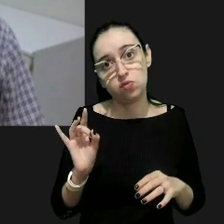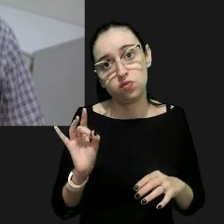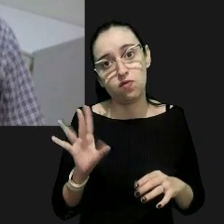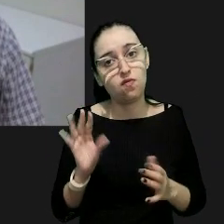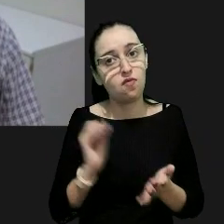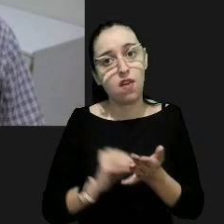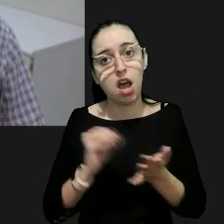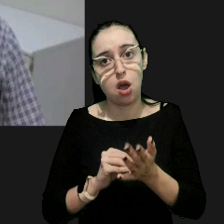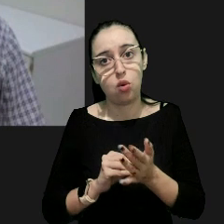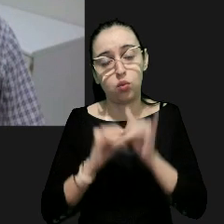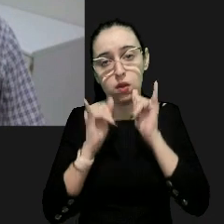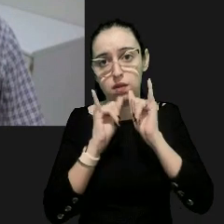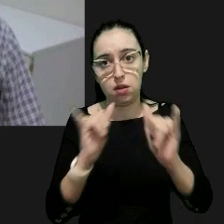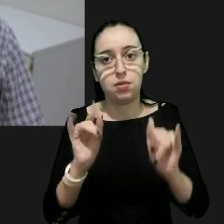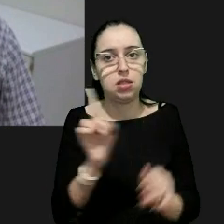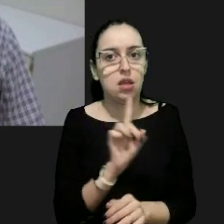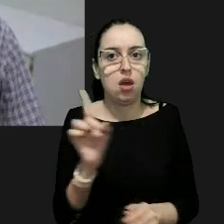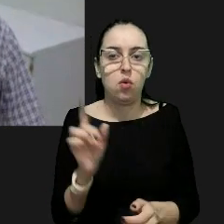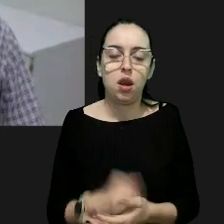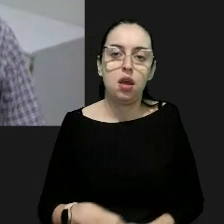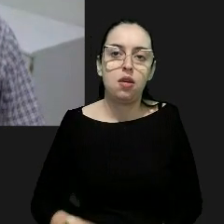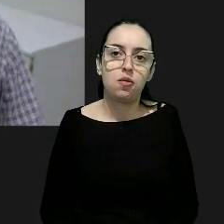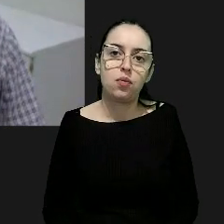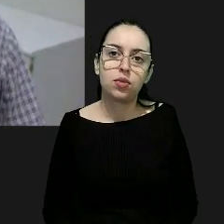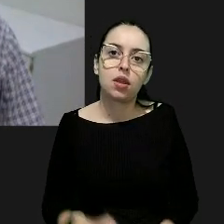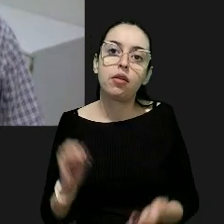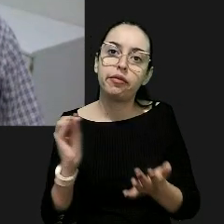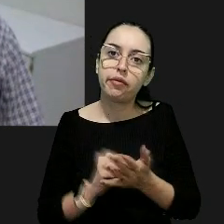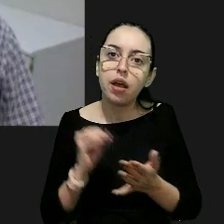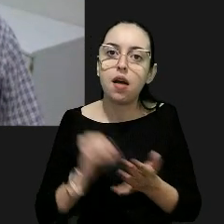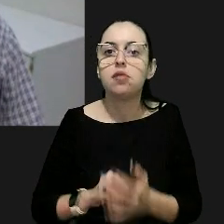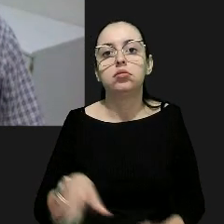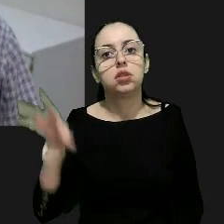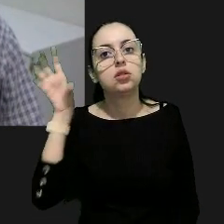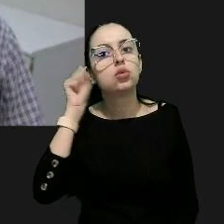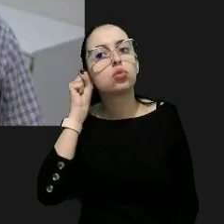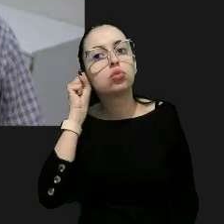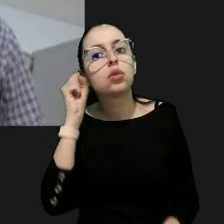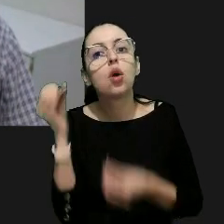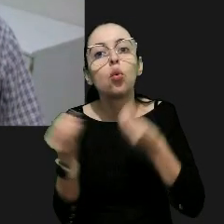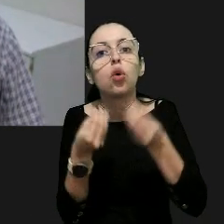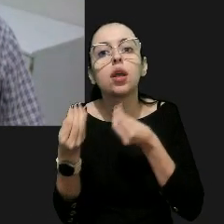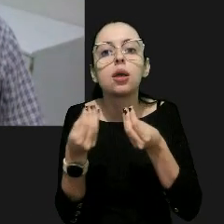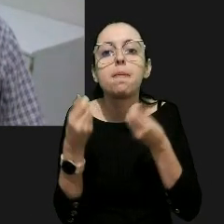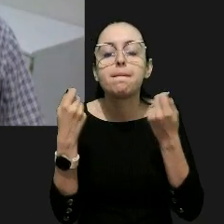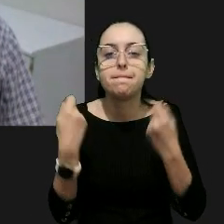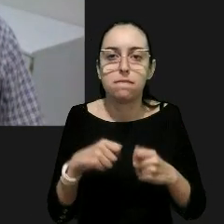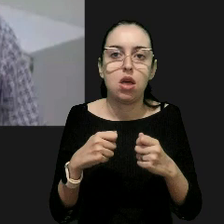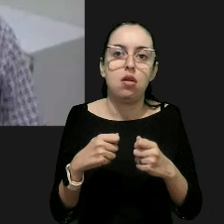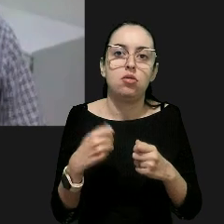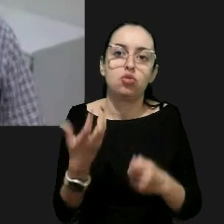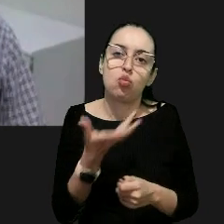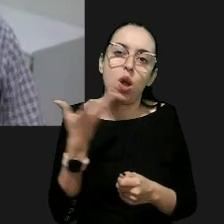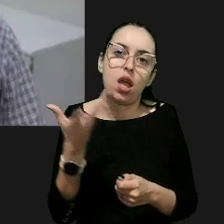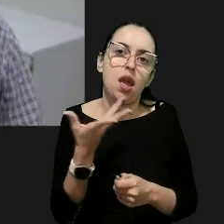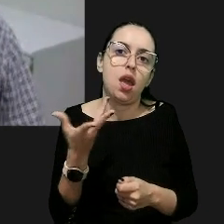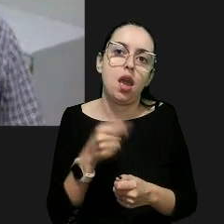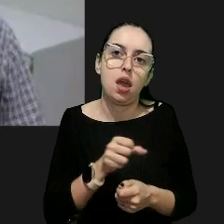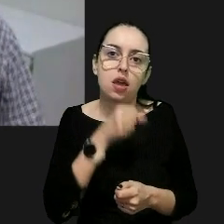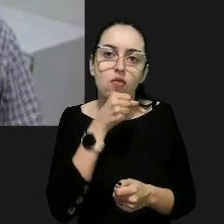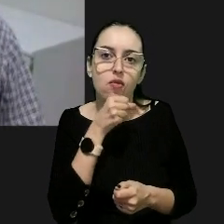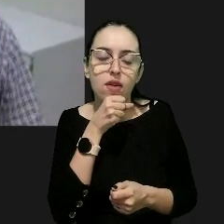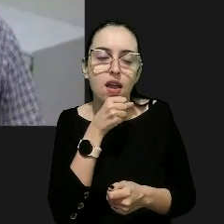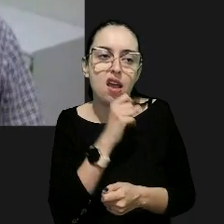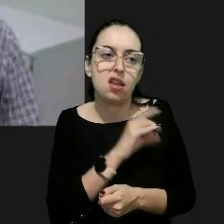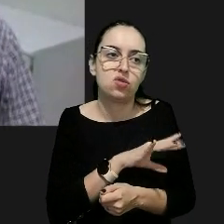porque às vezes não é falta de informação, às vezes é falta de escutar o que eles